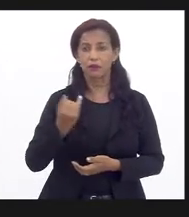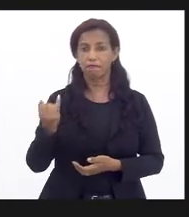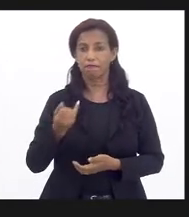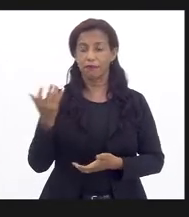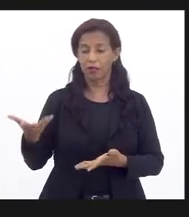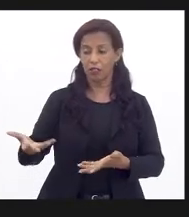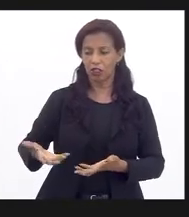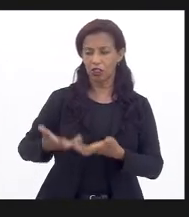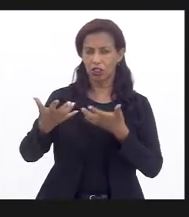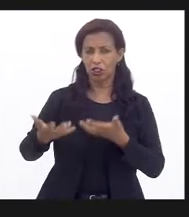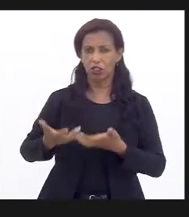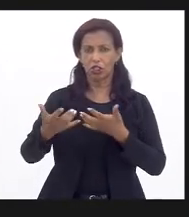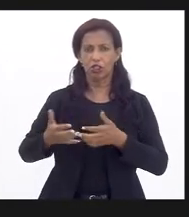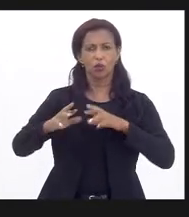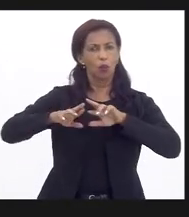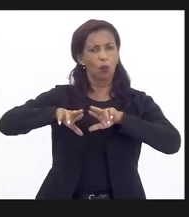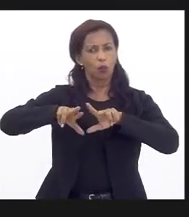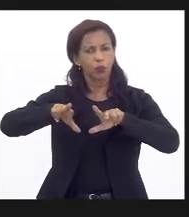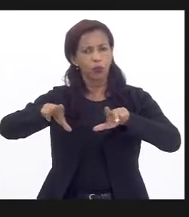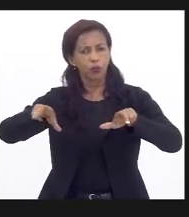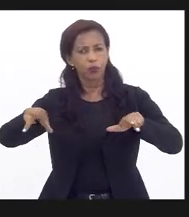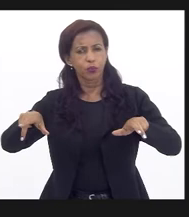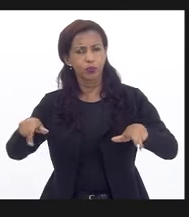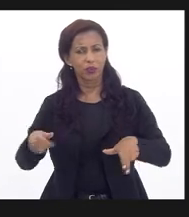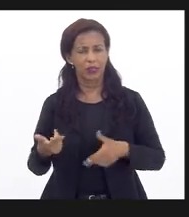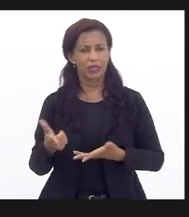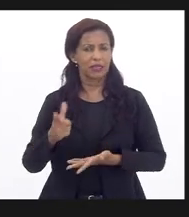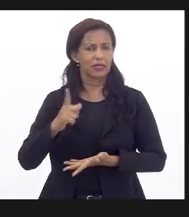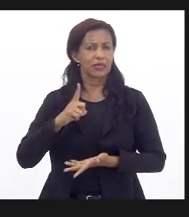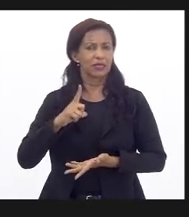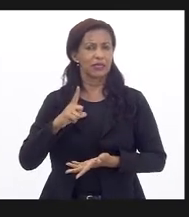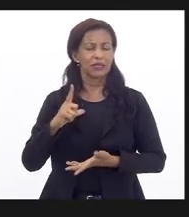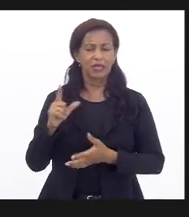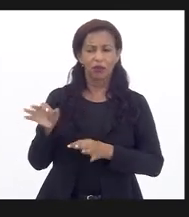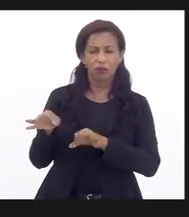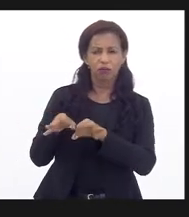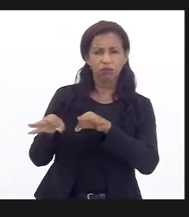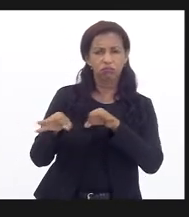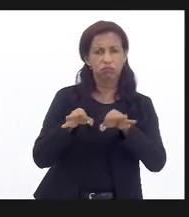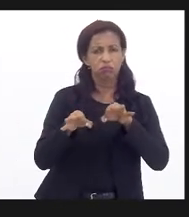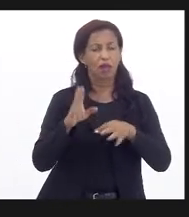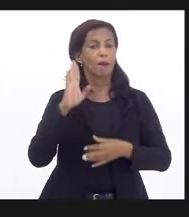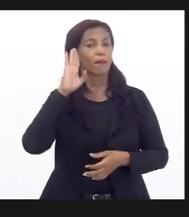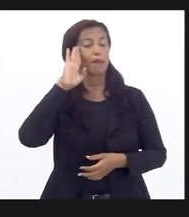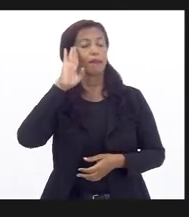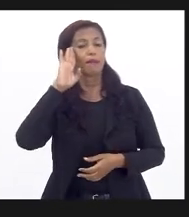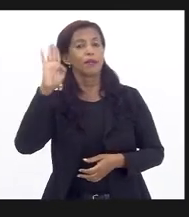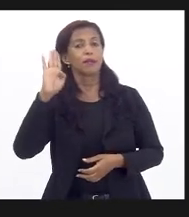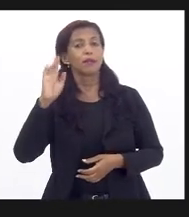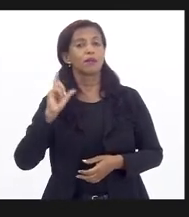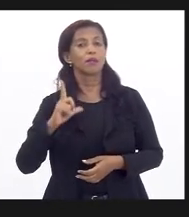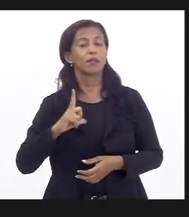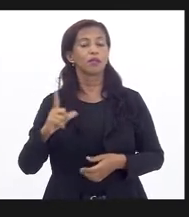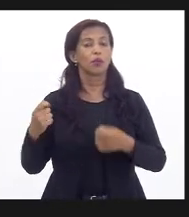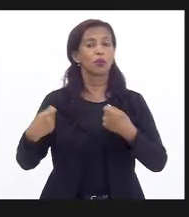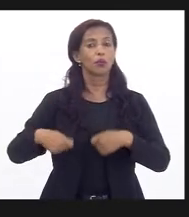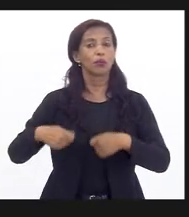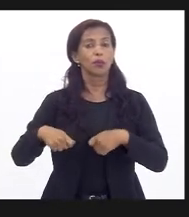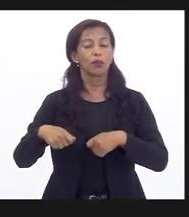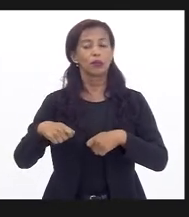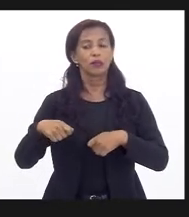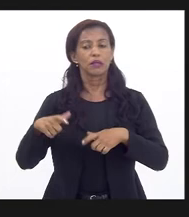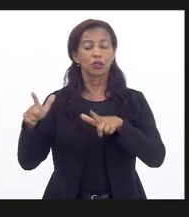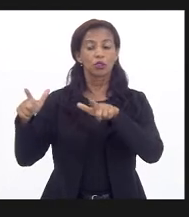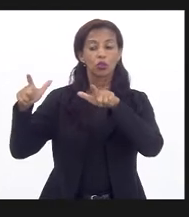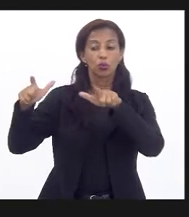estímulos multissensoriais, recursos físicos adequados, mas principalmente necessita de um